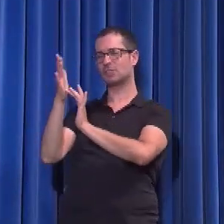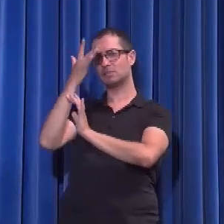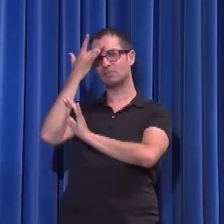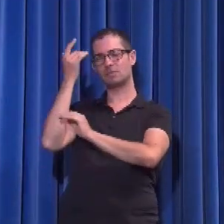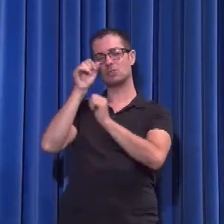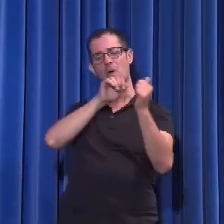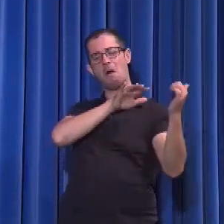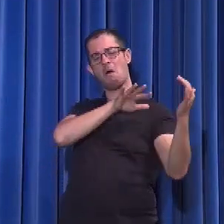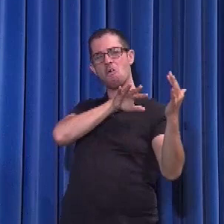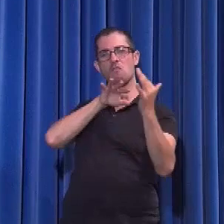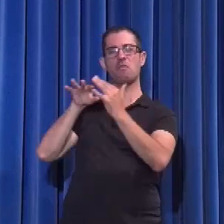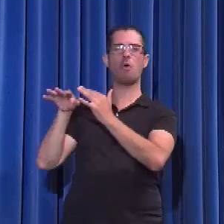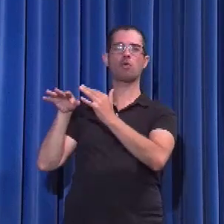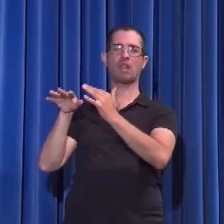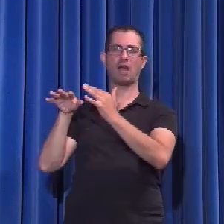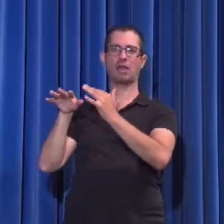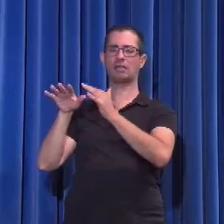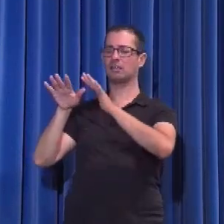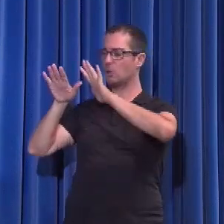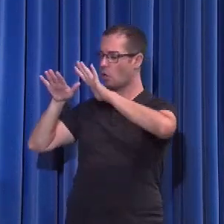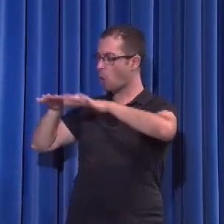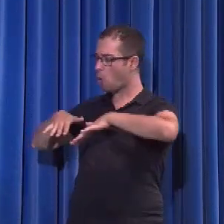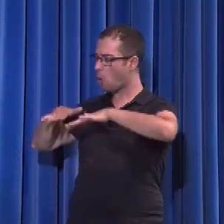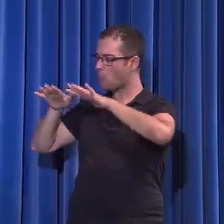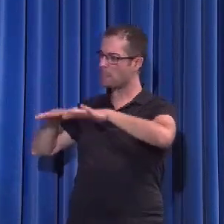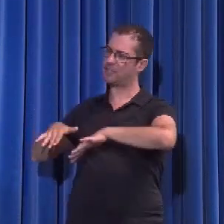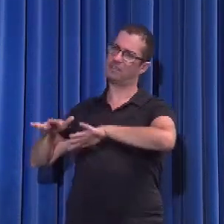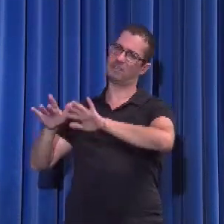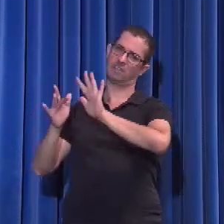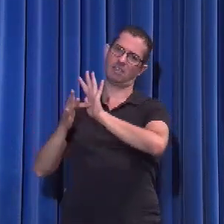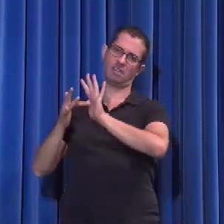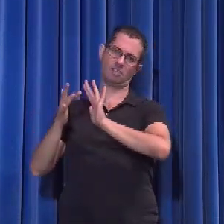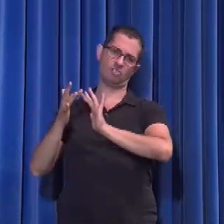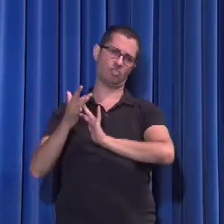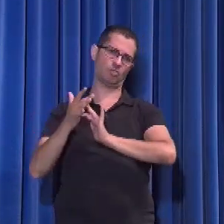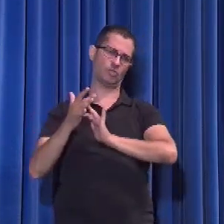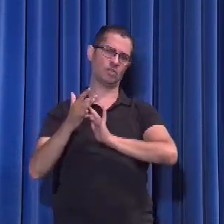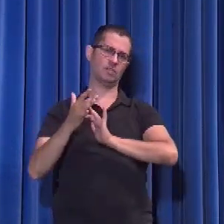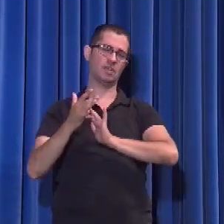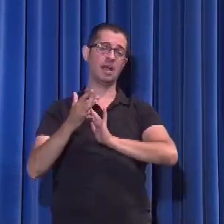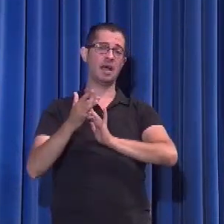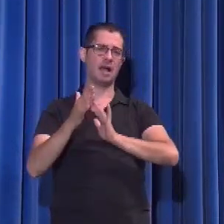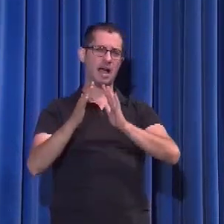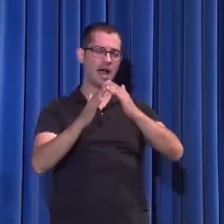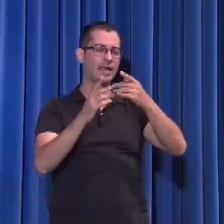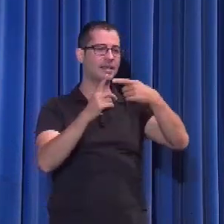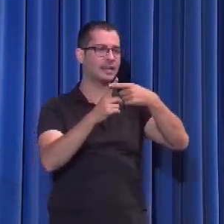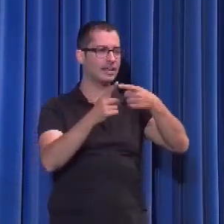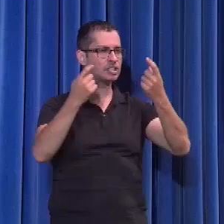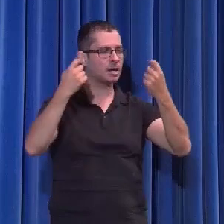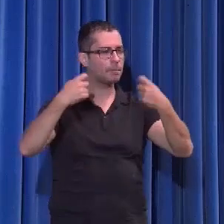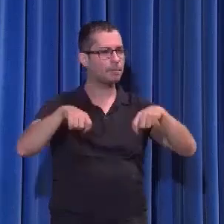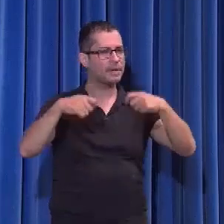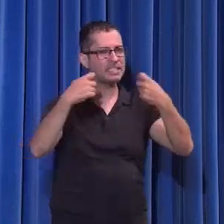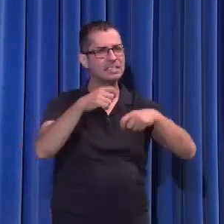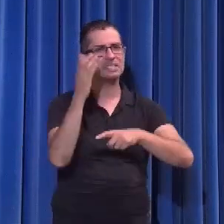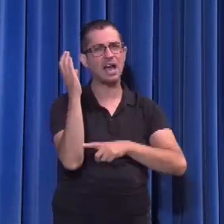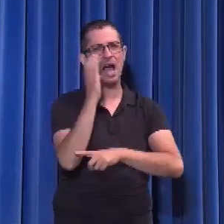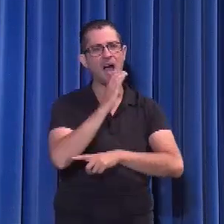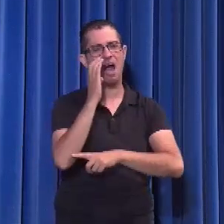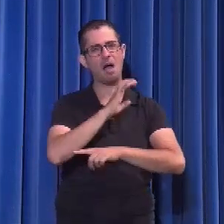Tenha ouvidos. Esta é a mensagem que a igreja contemporânea precisa urgentemente